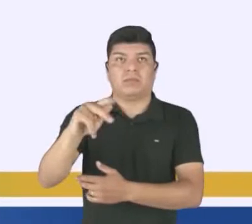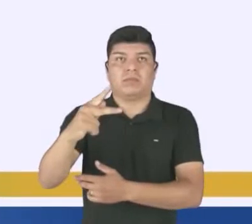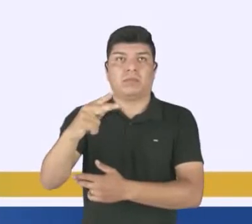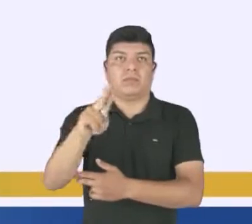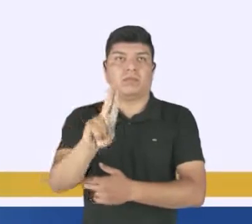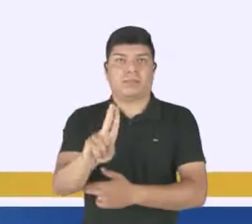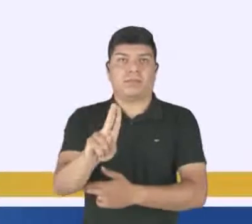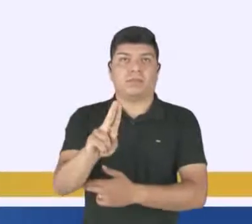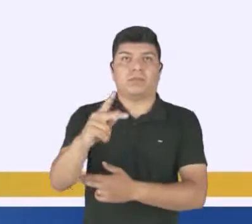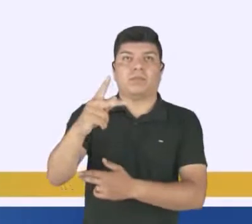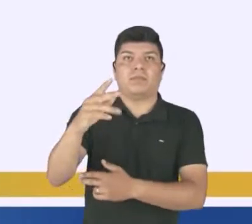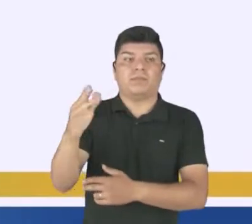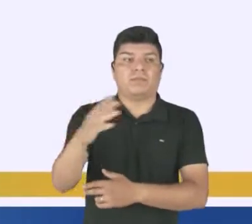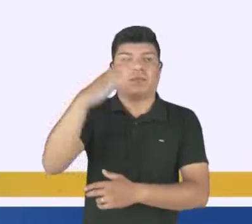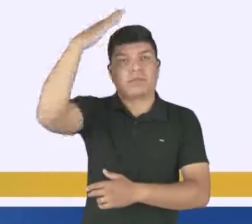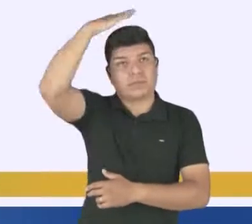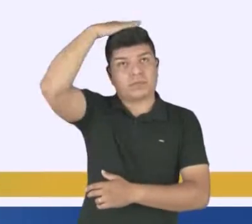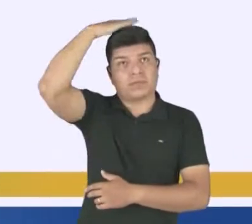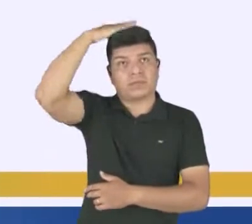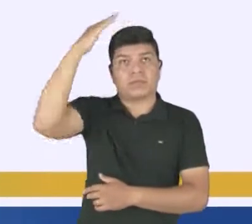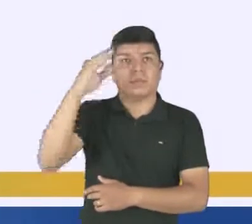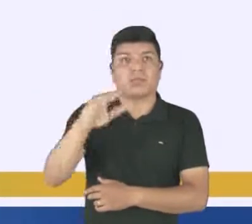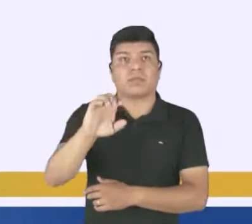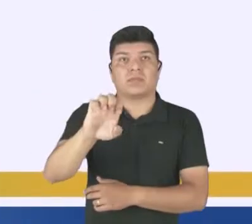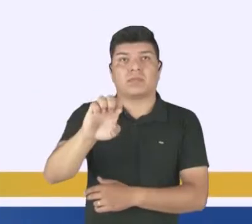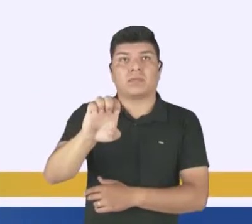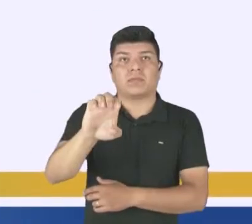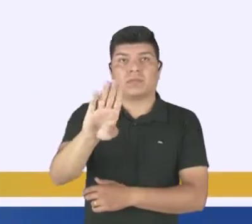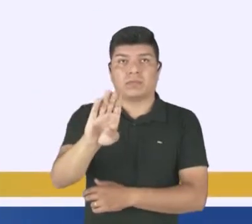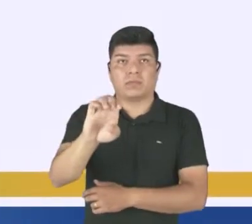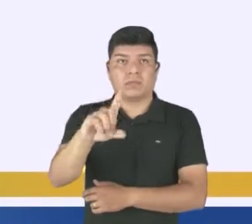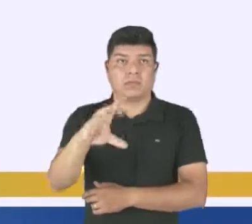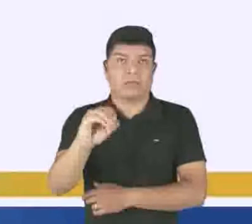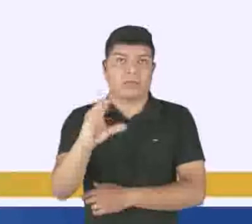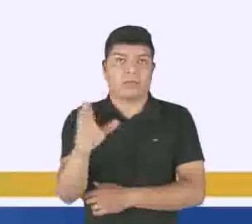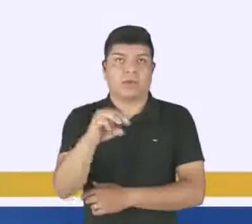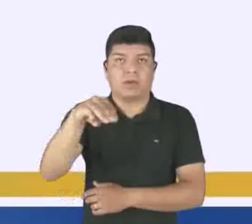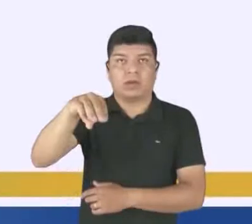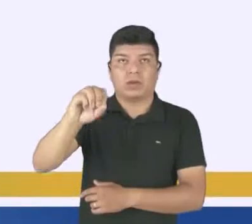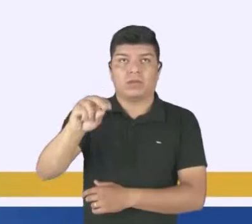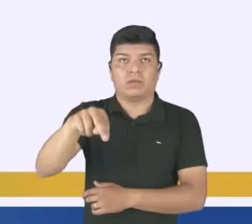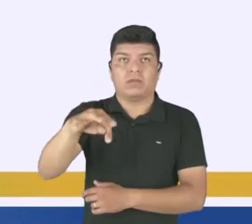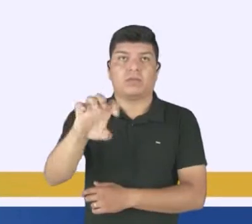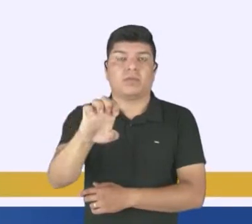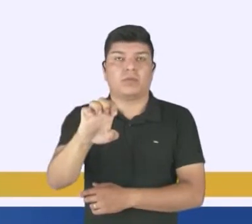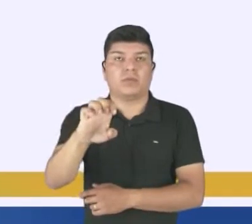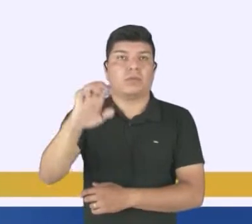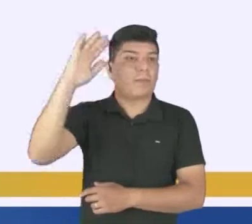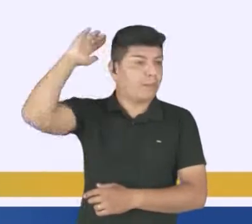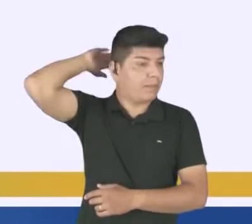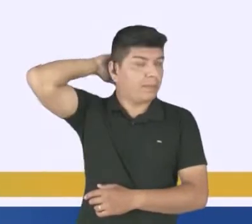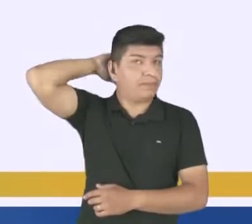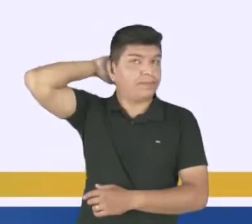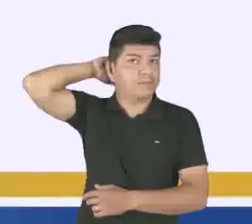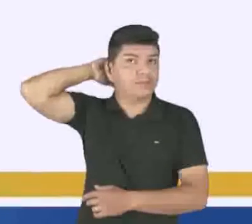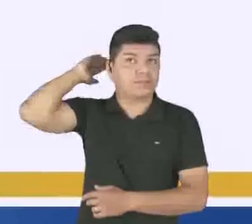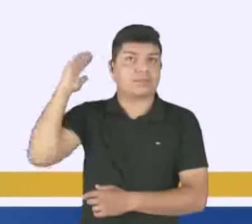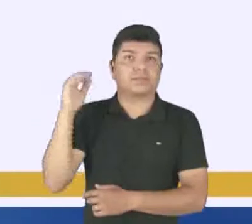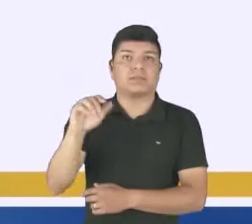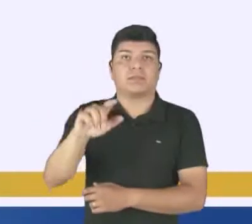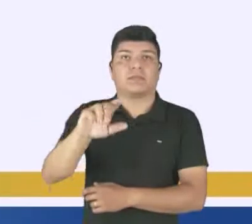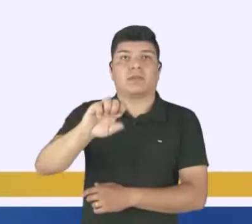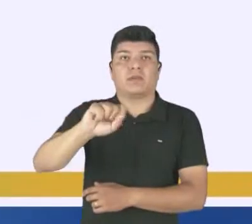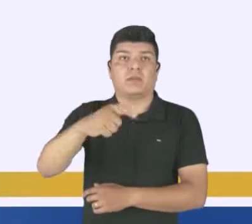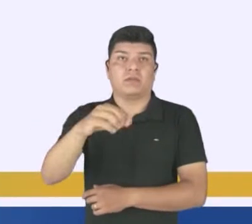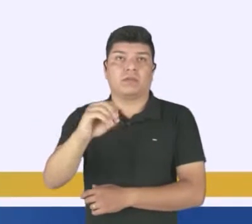Itaipu, no Paraná. Usina hidrelétrica de Belo Monte, recentemente construída, no Pará. Usina hidrelétrica de São